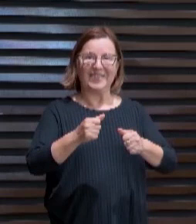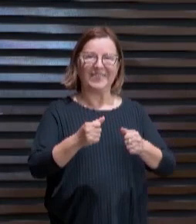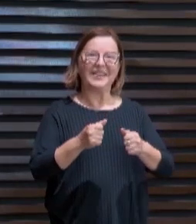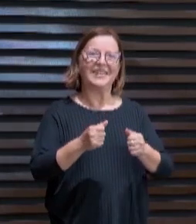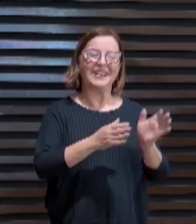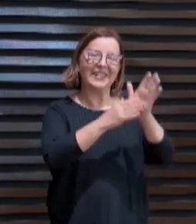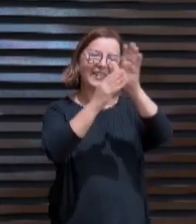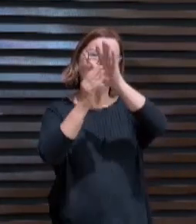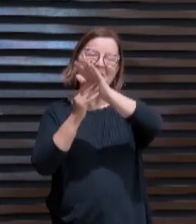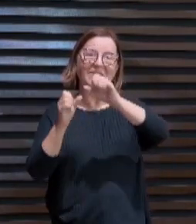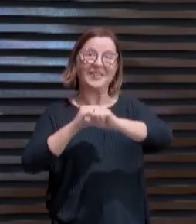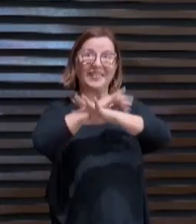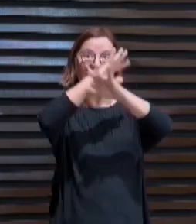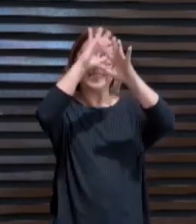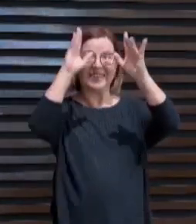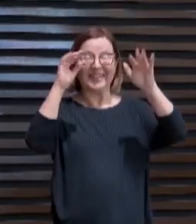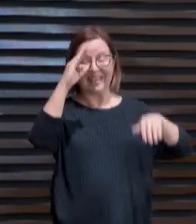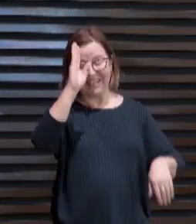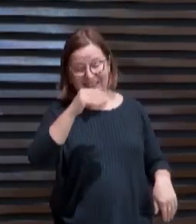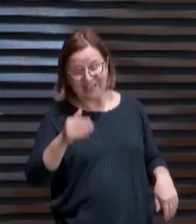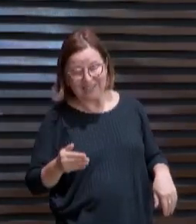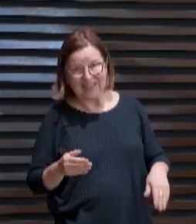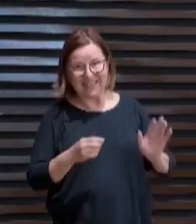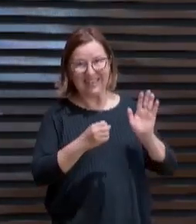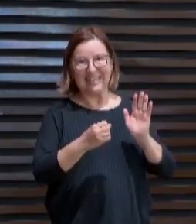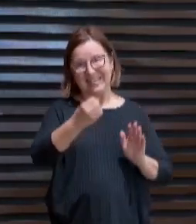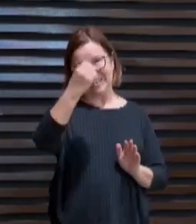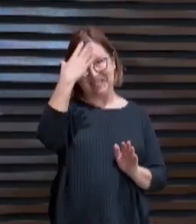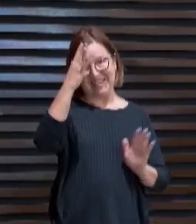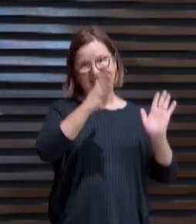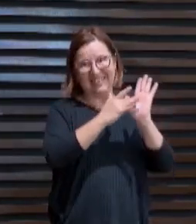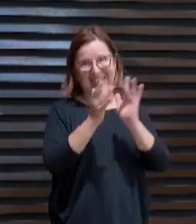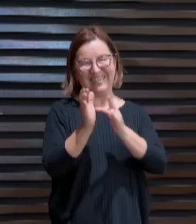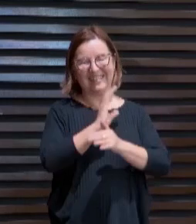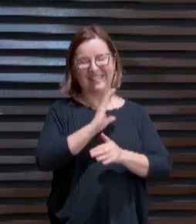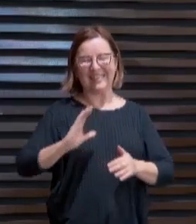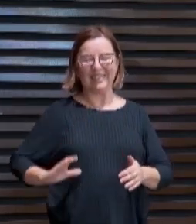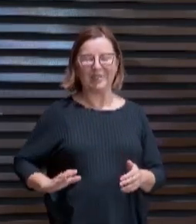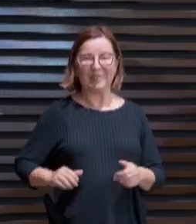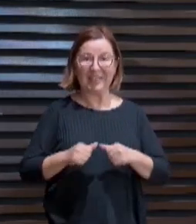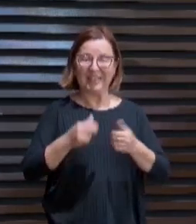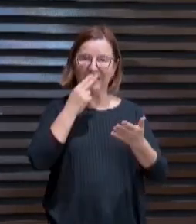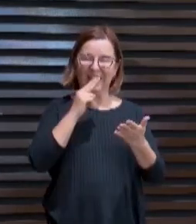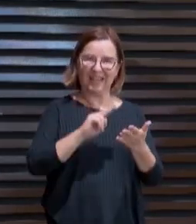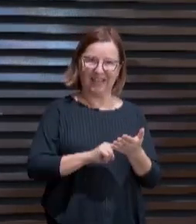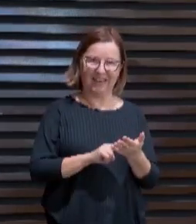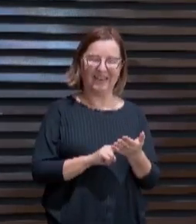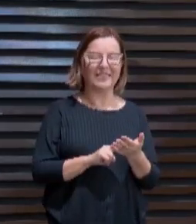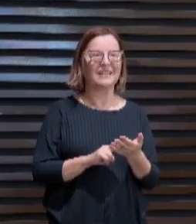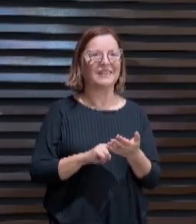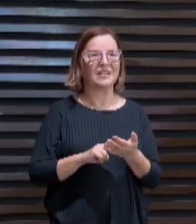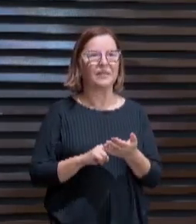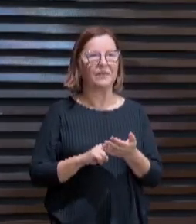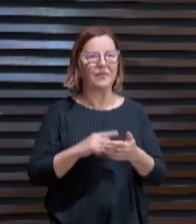Jesus Cristo. Nessa profecia, nessa carta, ele profetiza que mais adiante